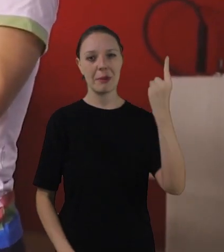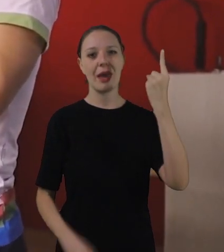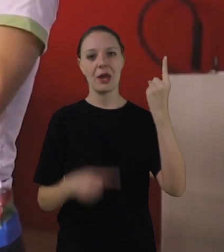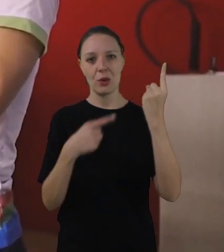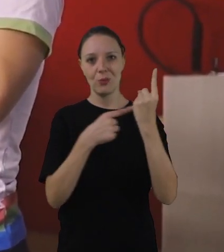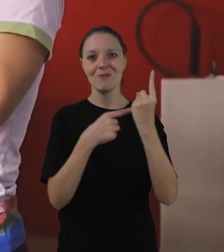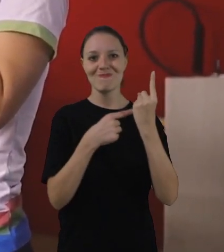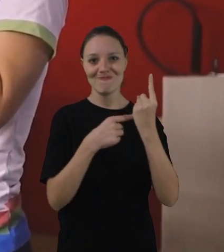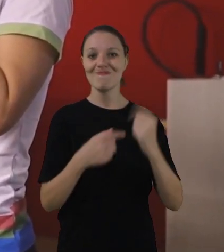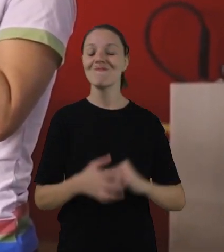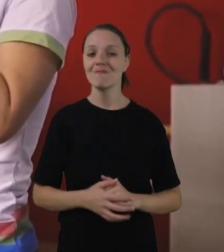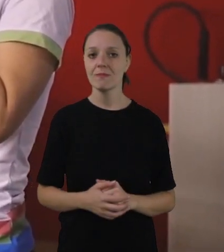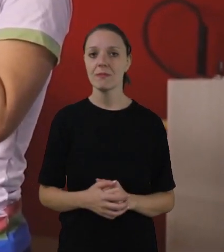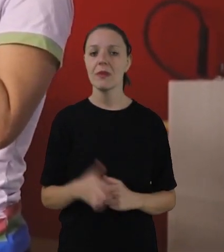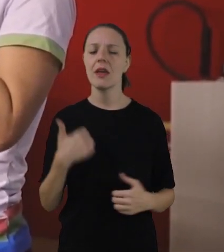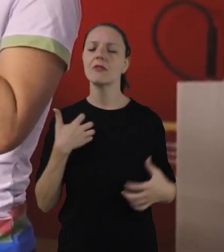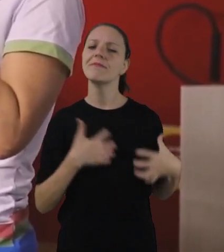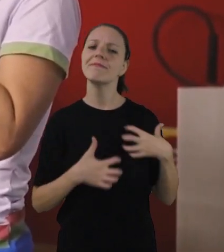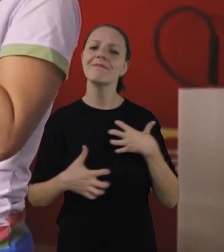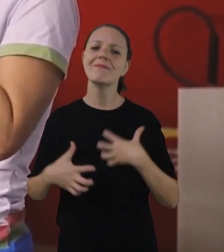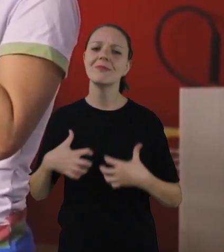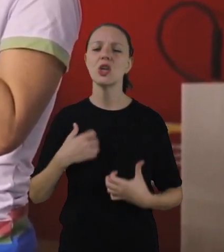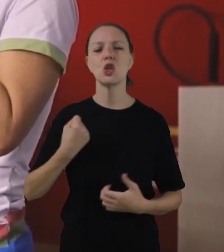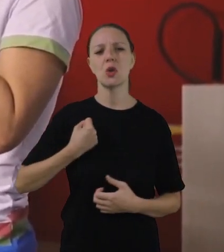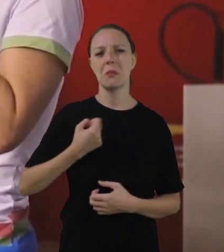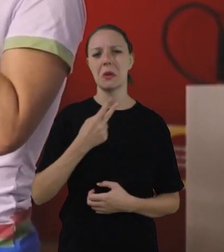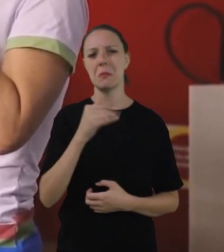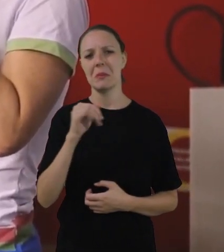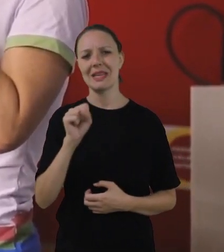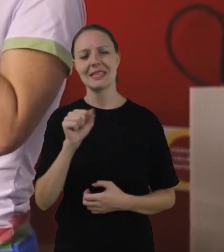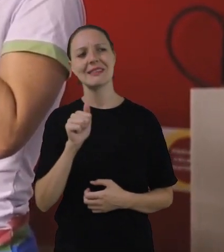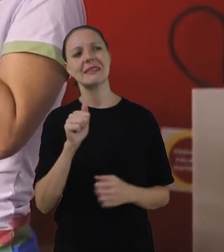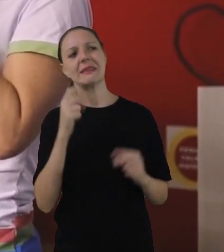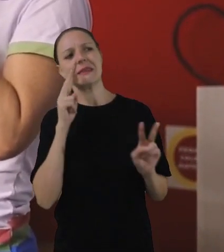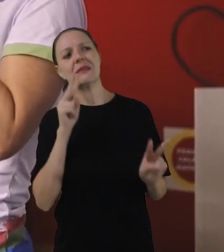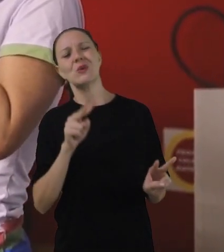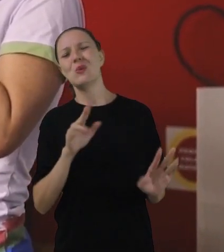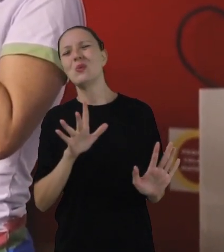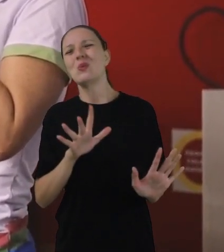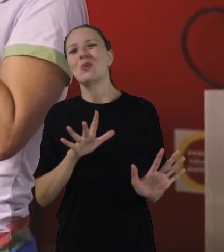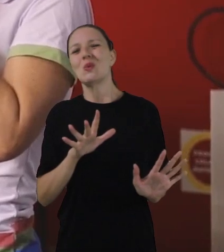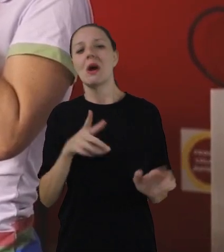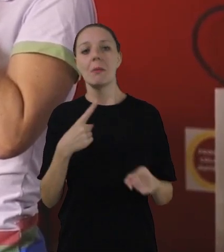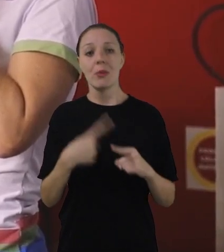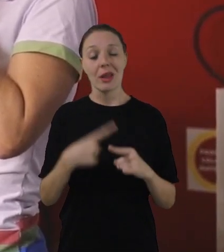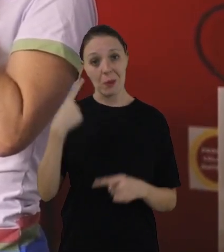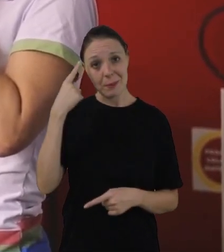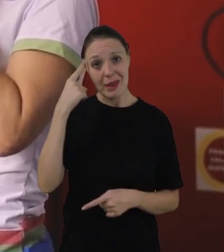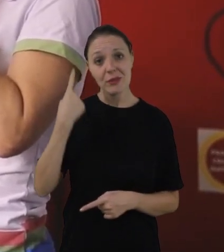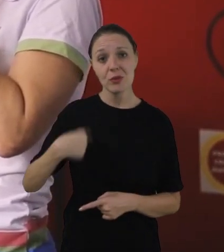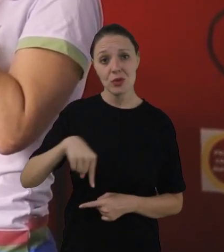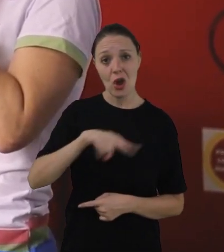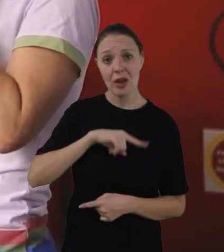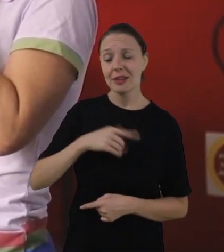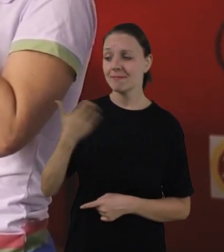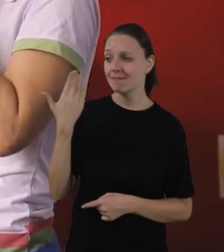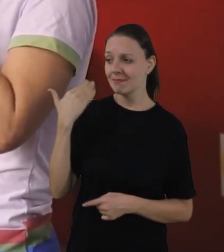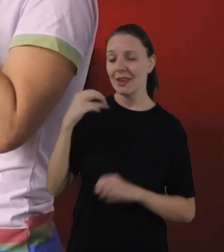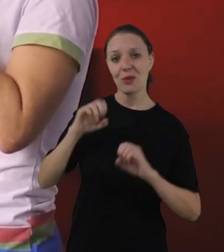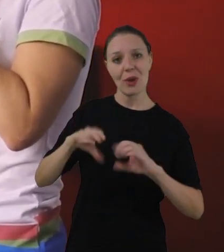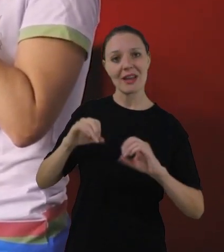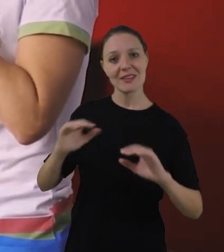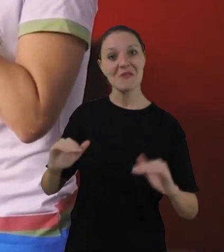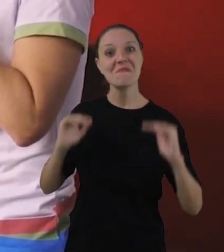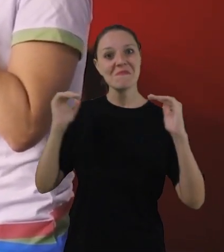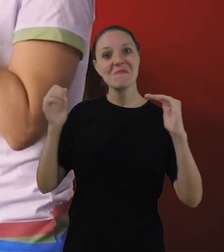eu fiquei um pouco incomodada com relação a isso, porque eu acho que a gente já teve uma educação de alto nível e eu acho que em vários lugares a